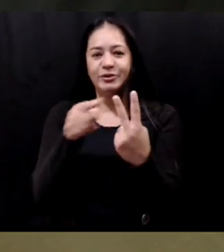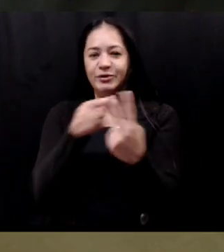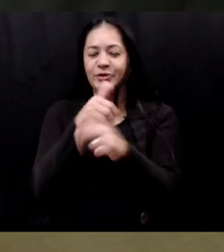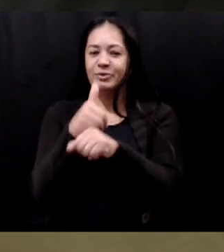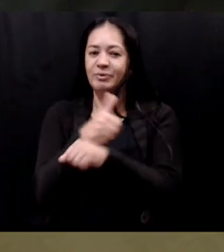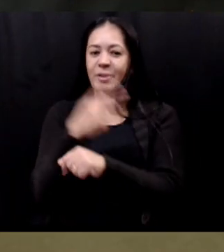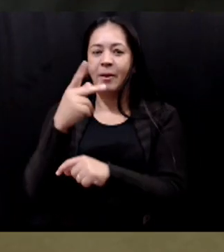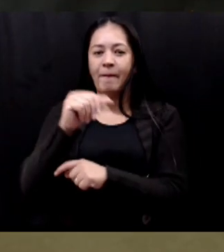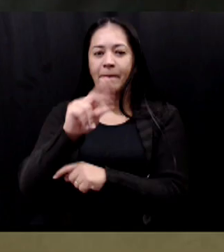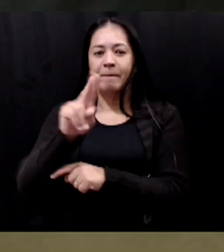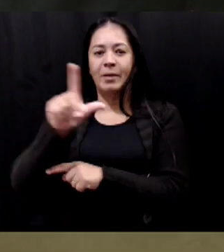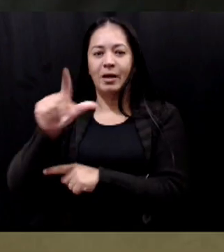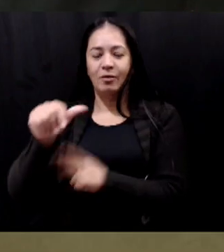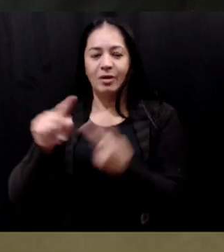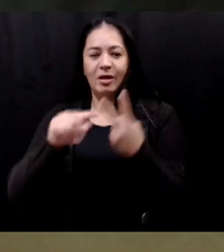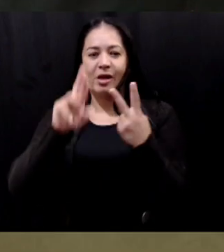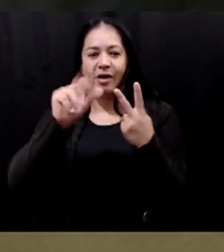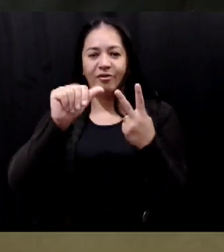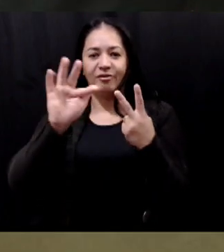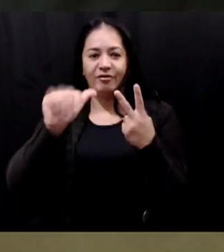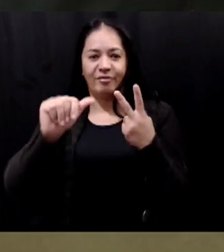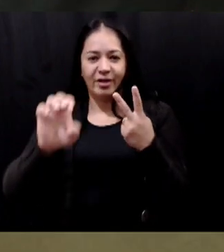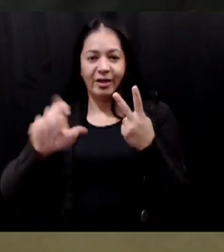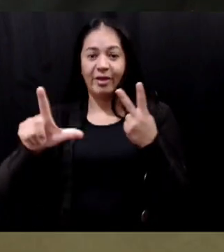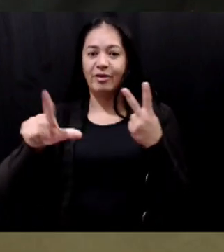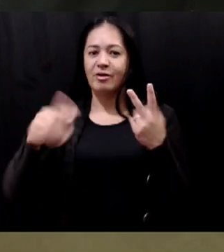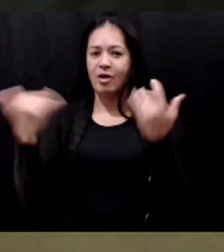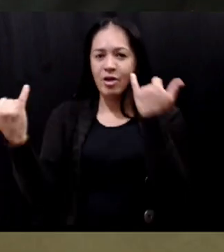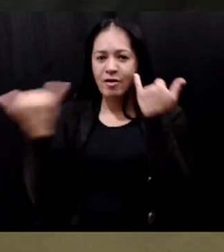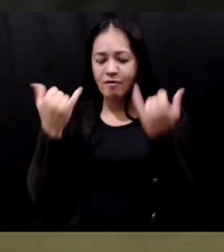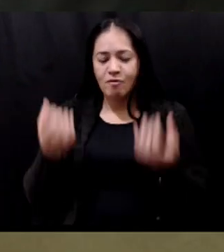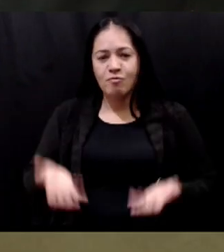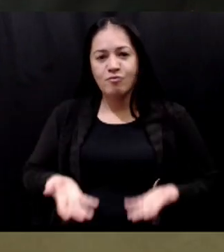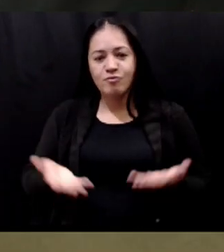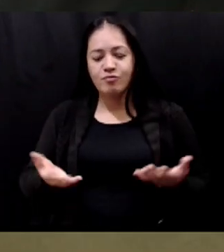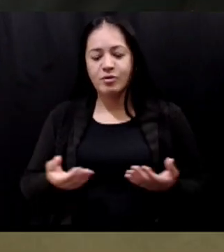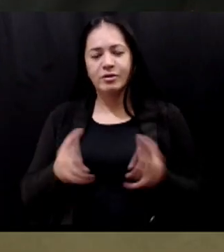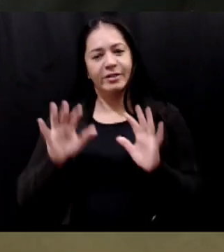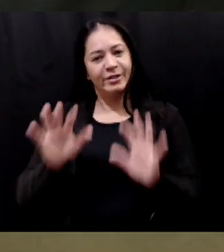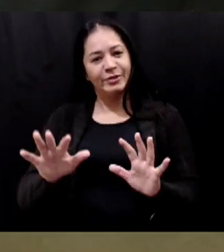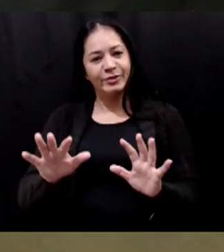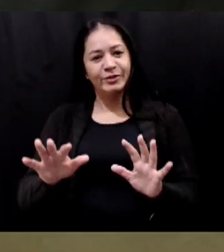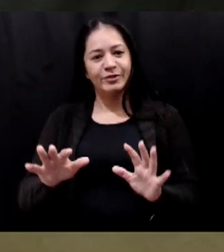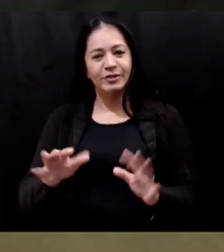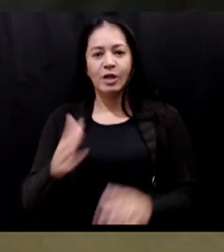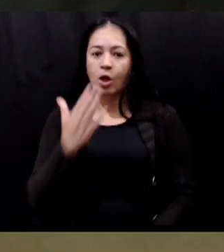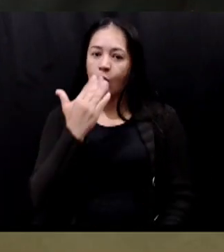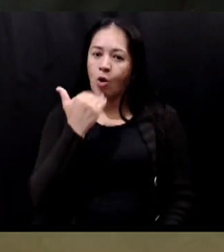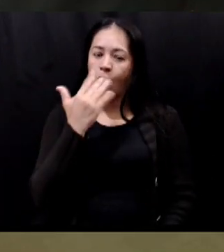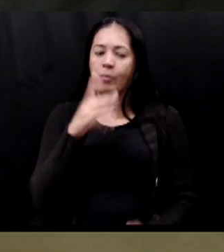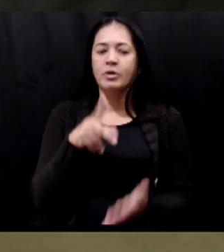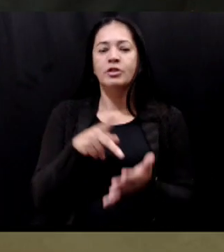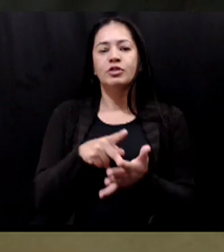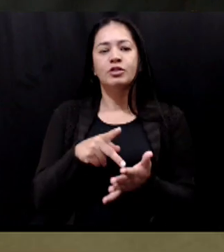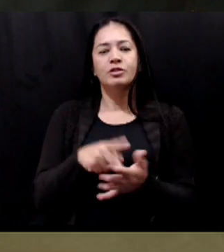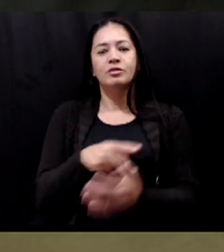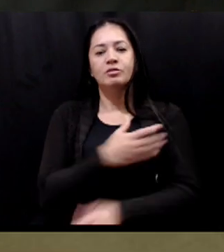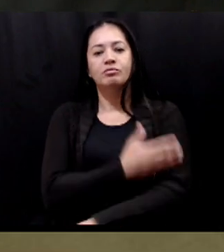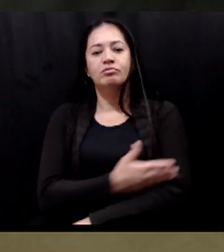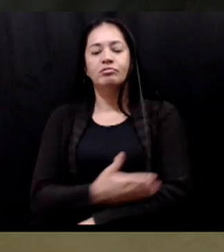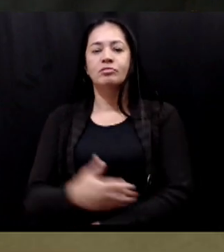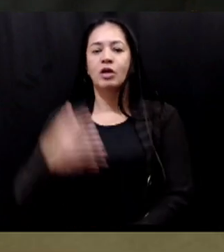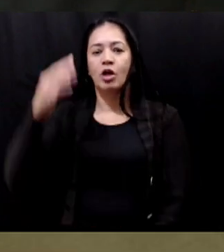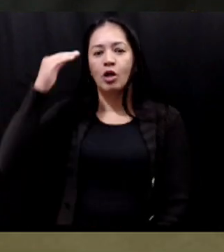pela contribuição, né? Informações. E é isso, gente. Comida de verdade, rotina ajustada, o seu corpo